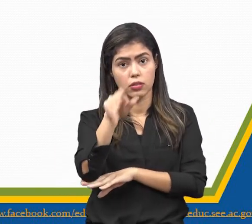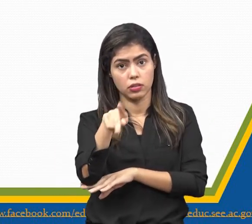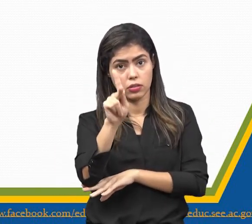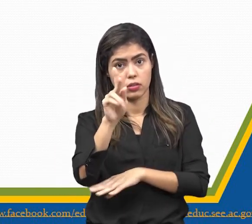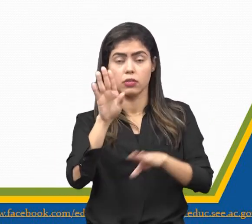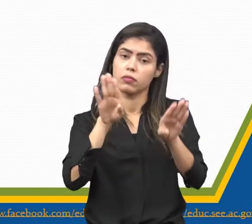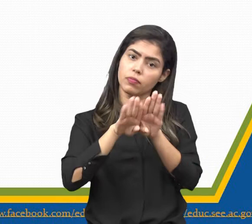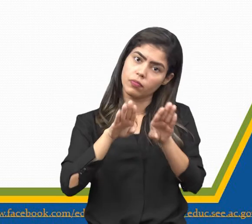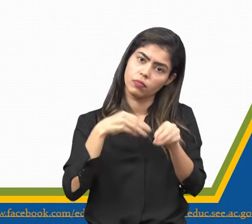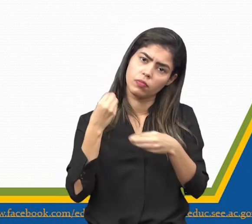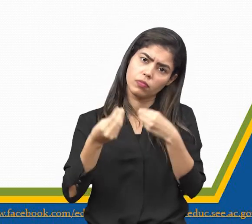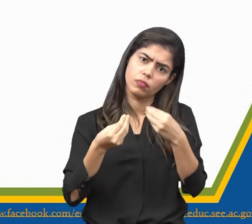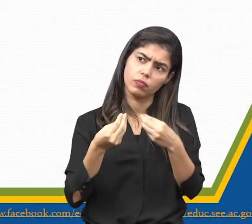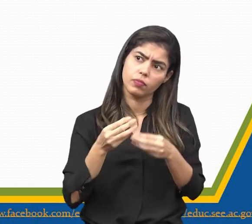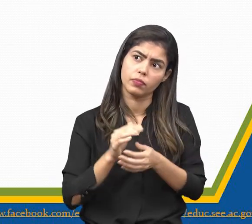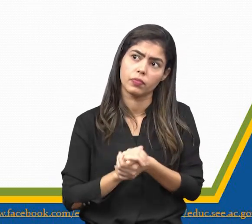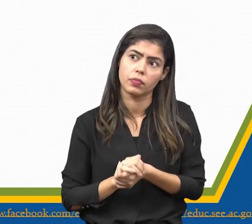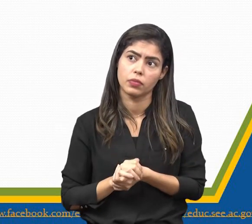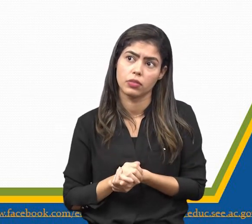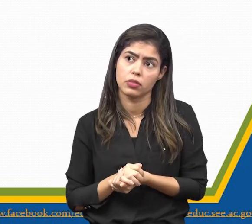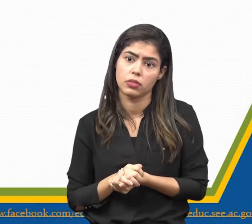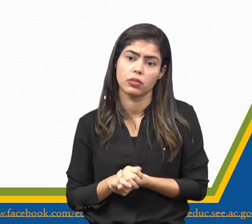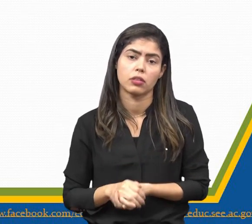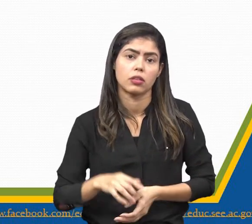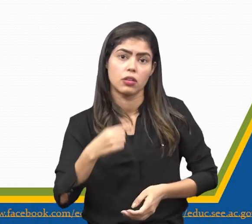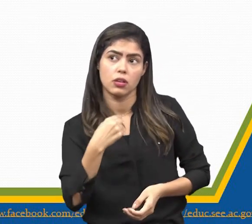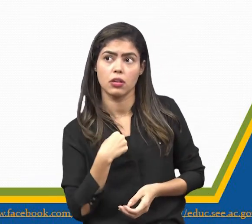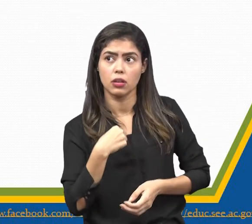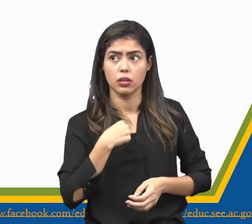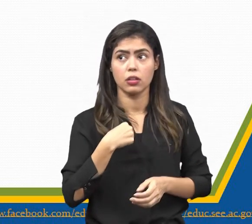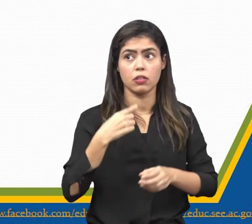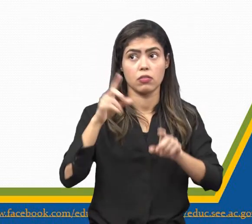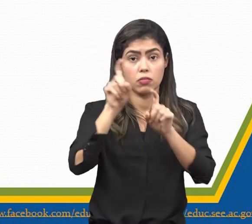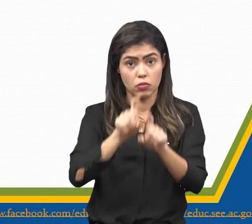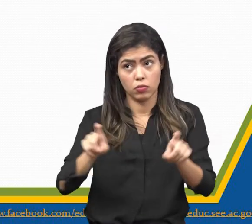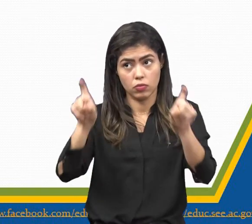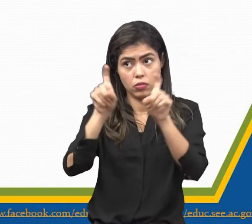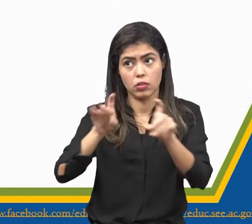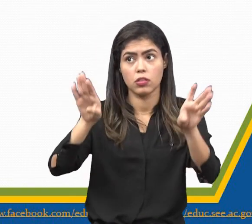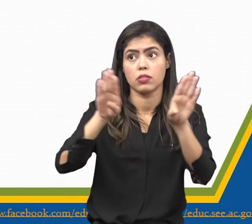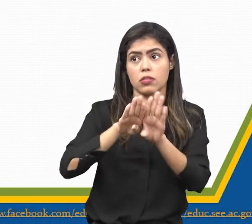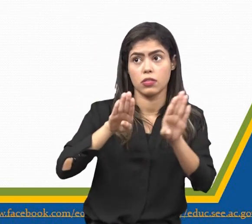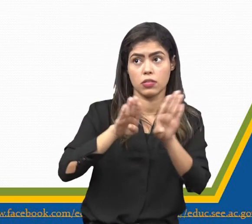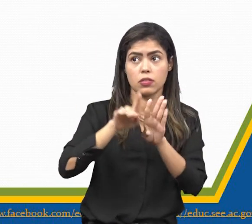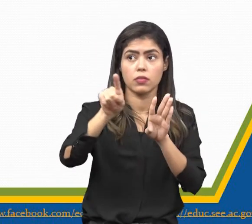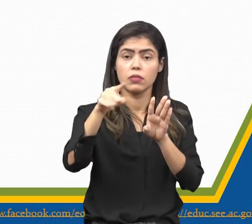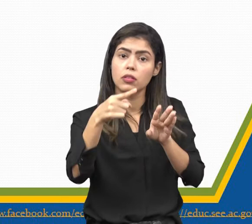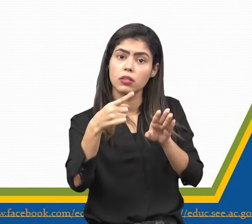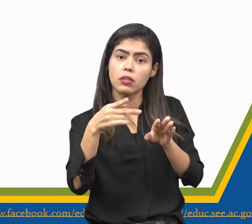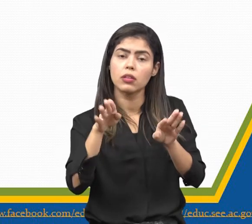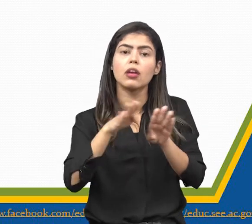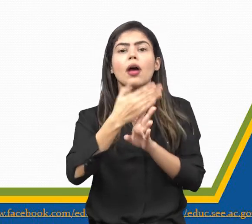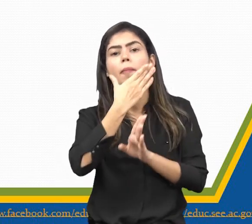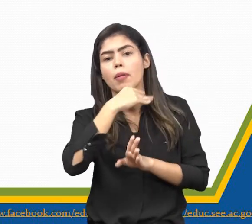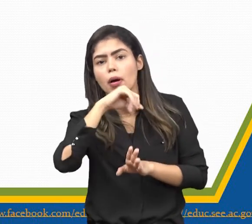Então, como vai ficar? We broke the computer which belonged to my